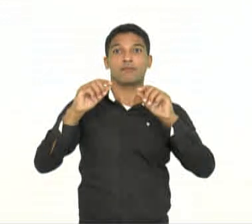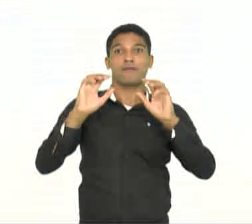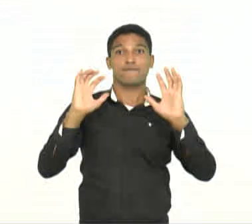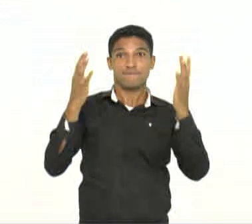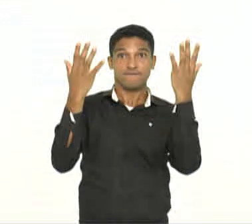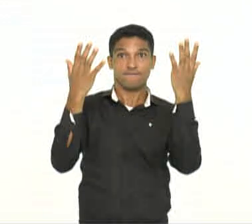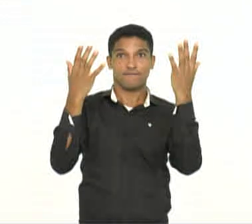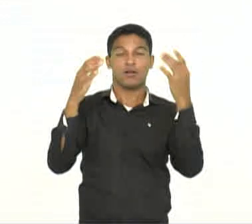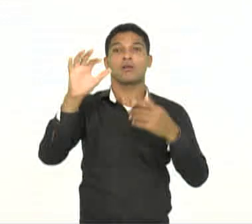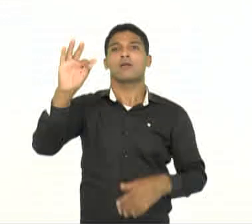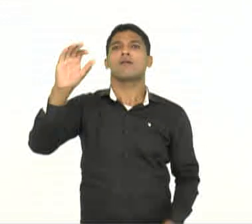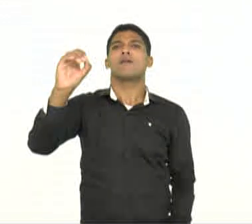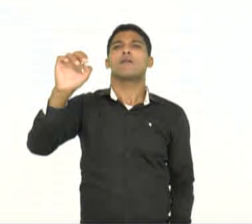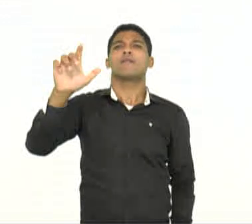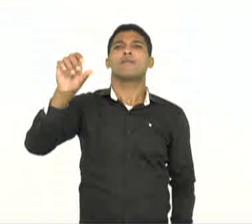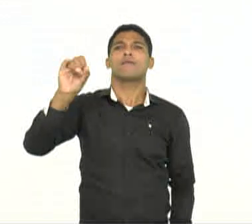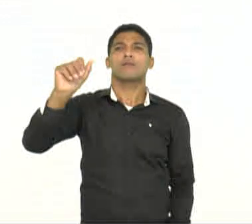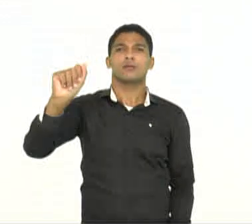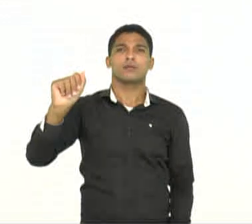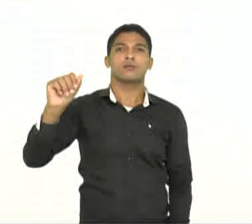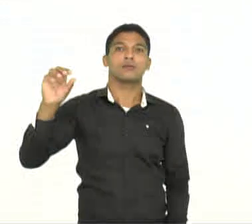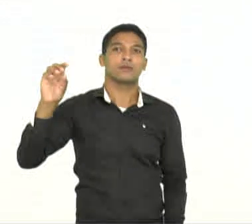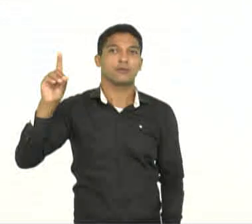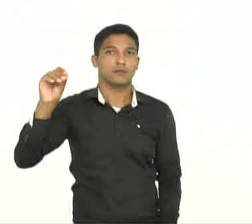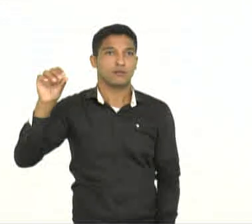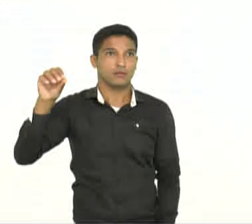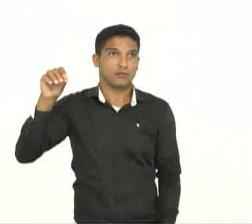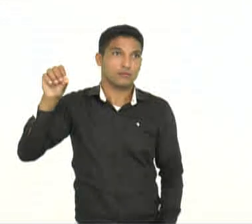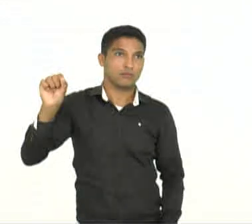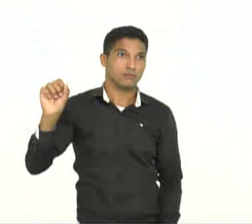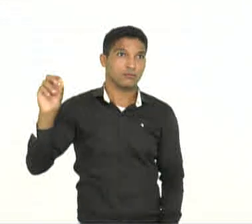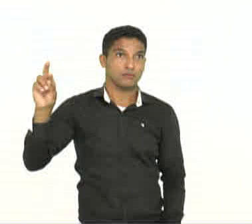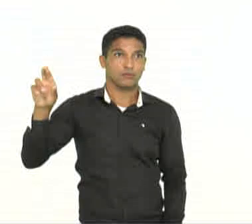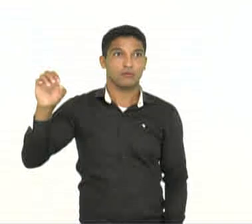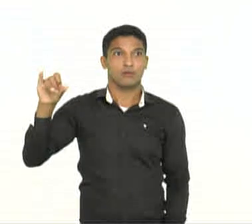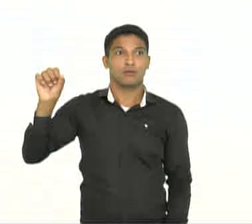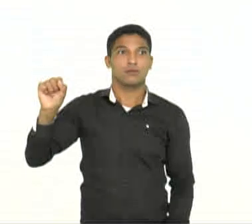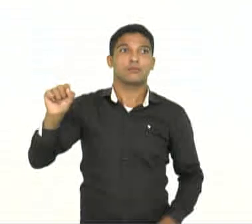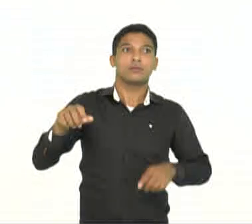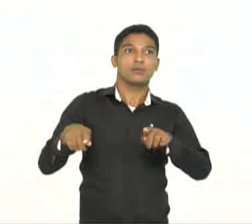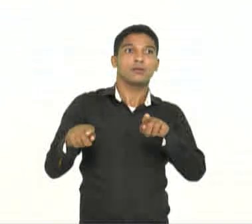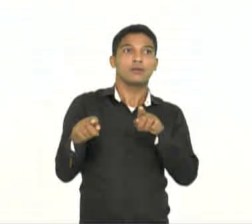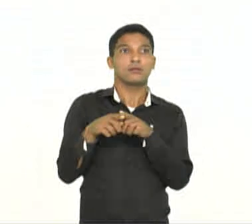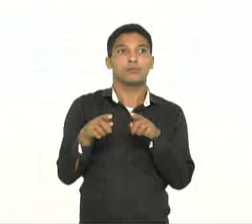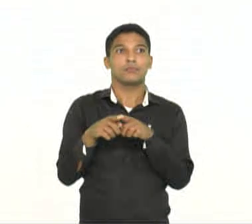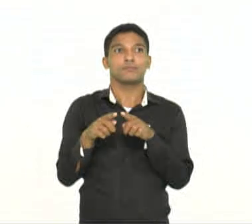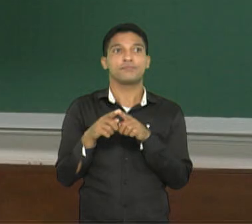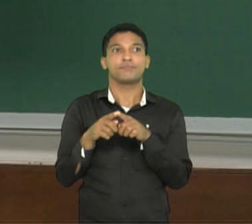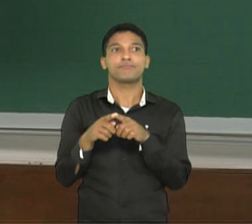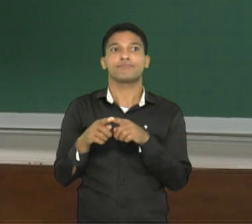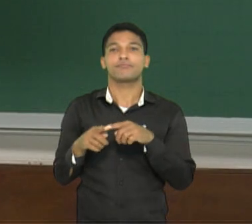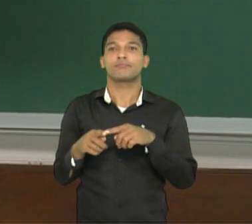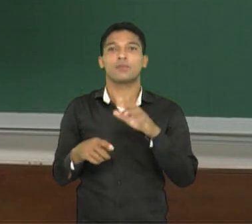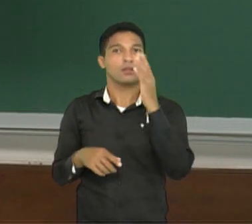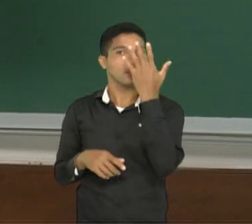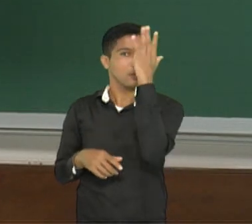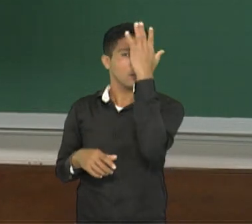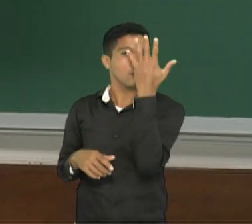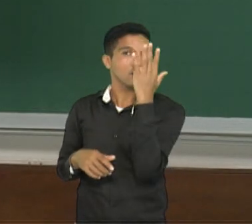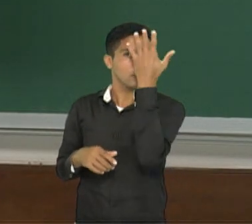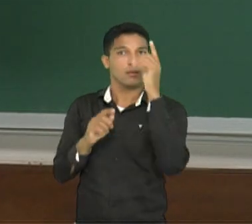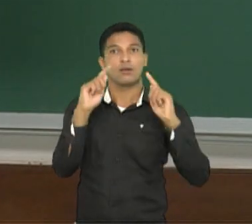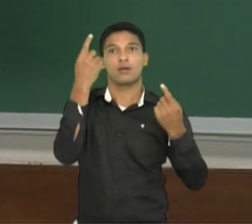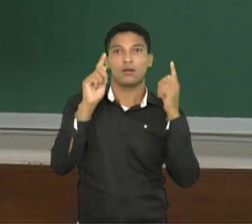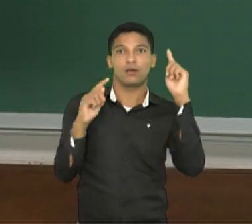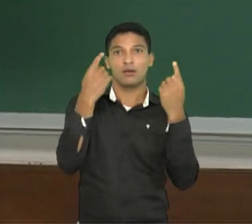o carnaval, do peão de boiadeiro, o samba de lenço, são hábitos e costumes característicos